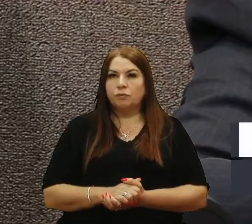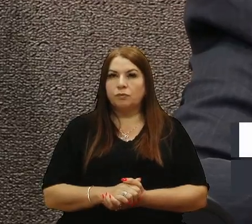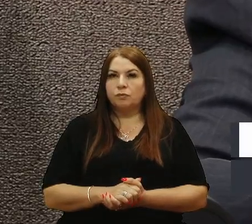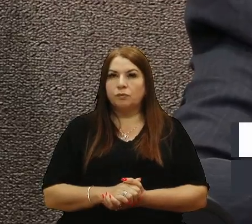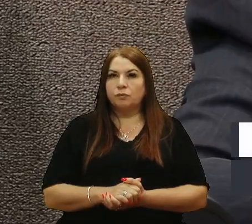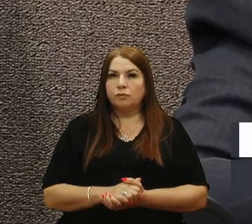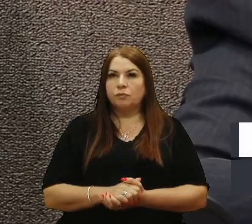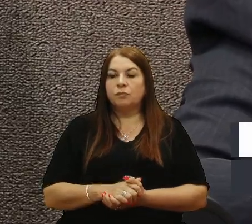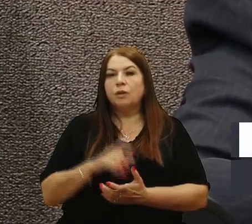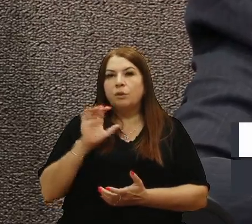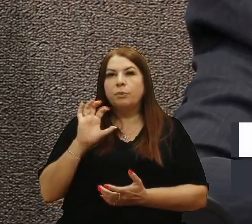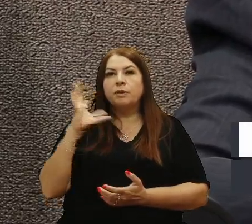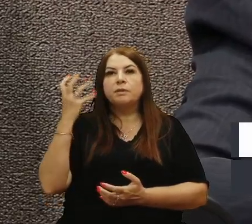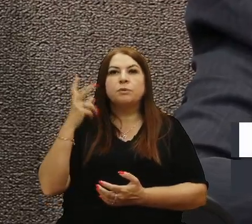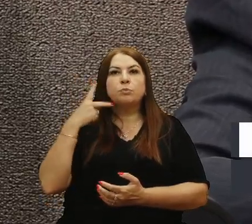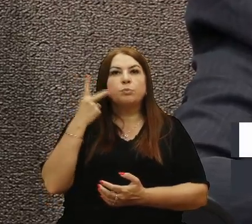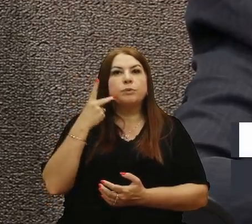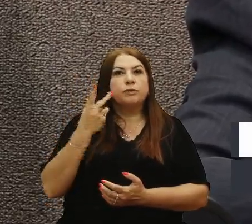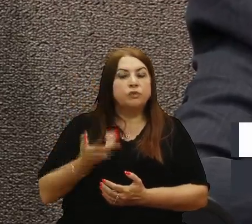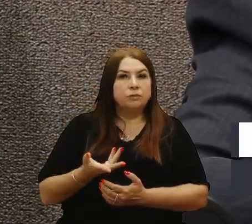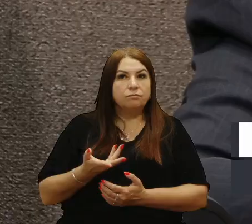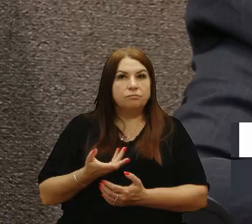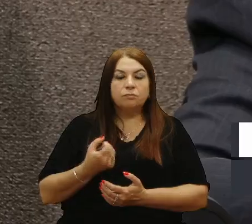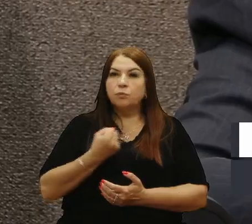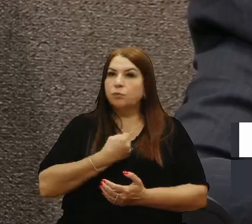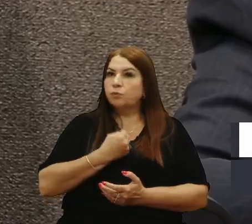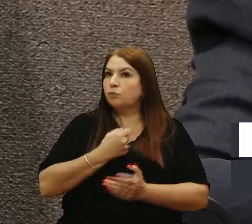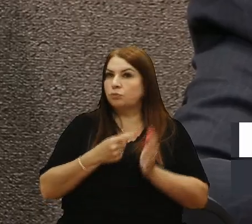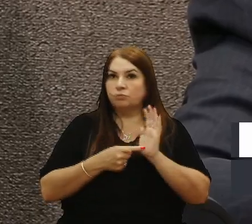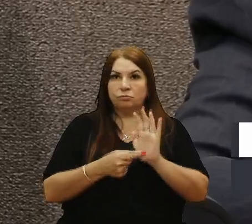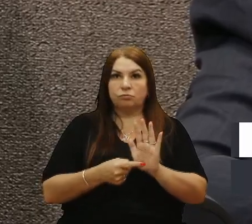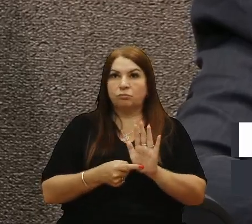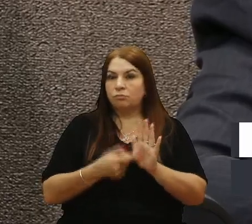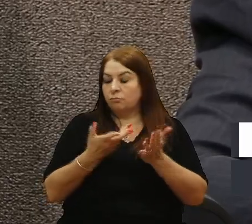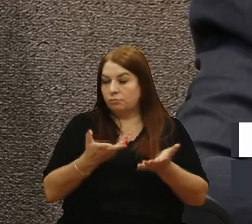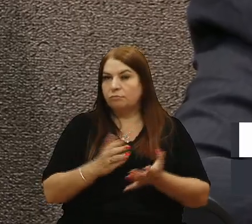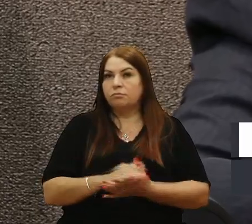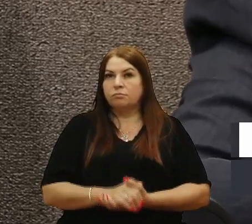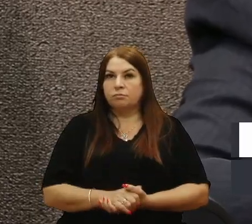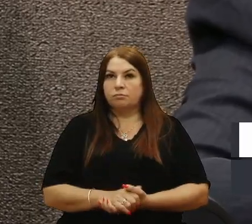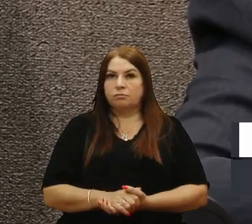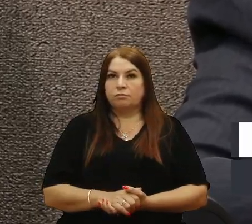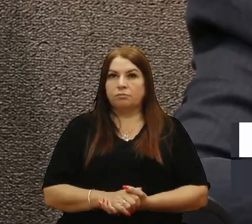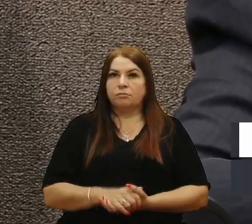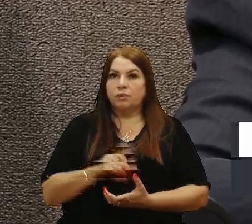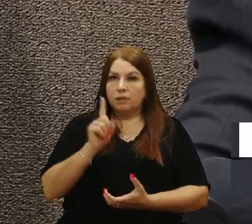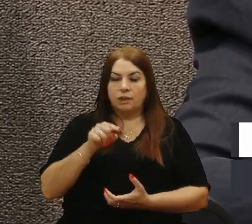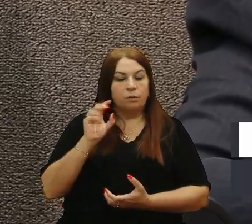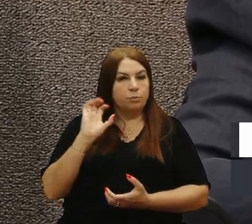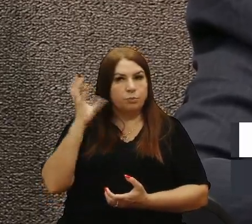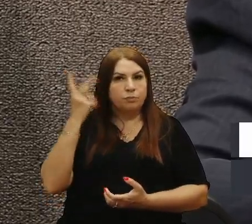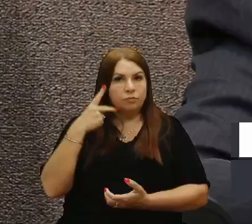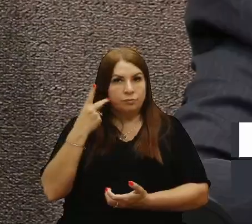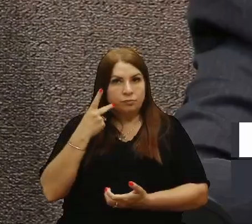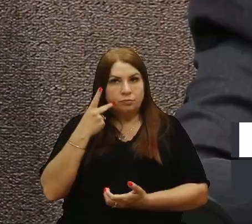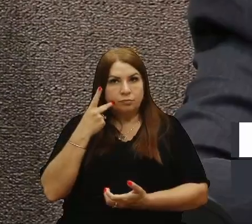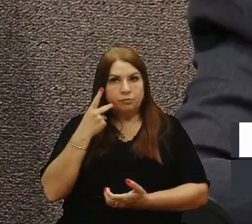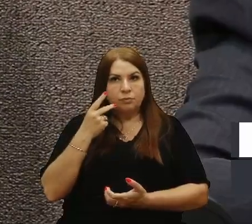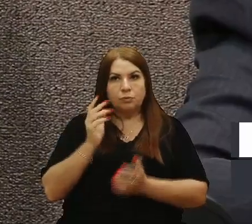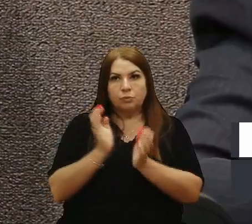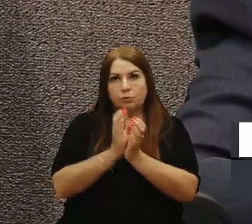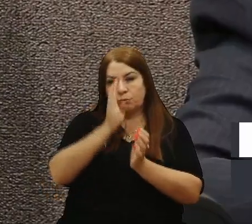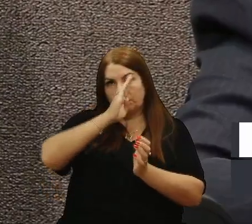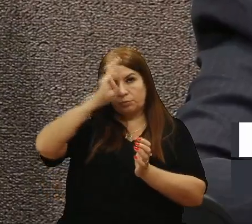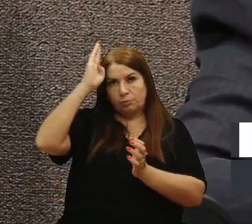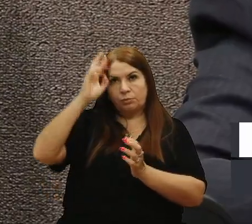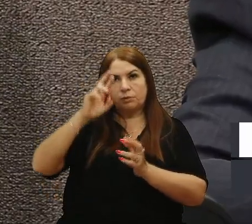é uma decisão política. Os números já estão apontados. É uma decisão política o quartel dos bombeiros